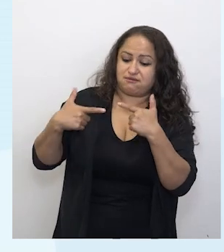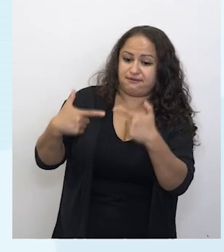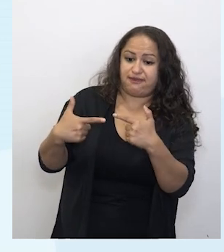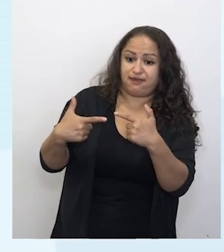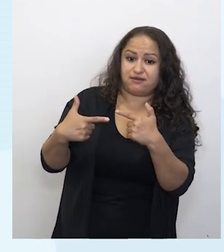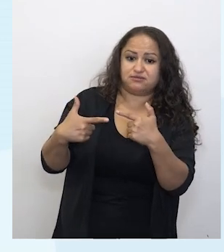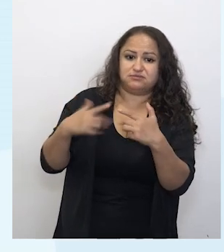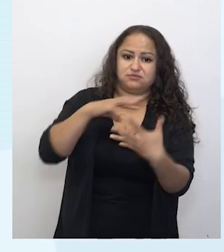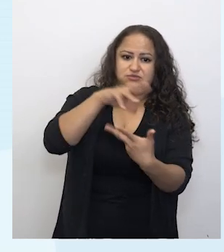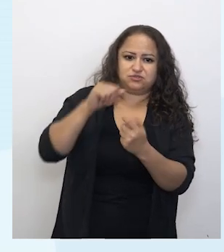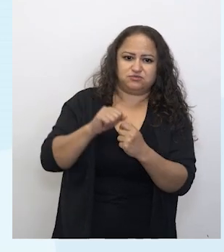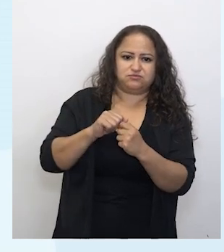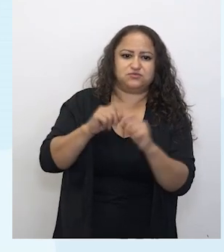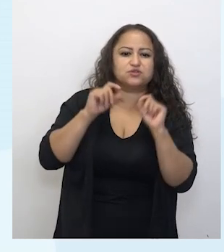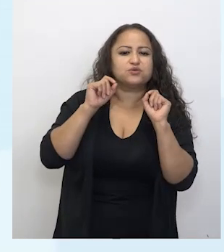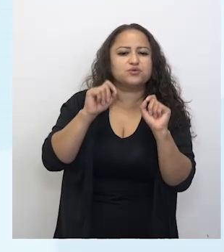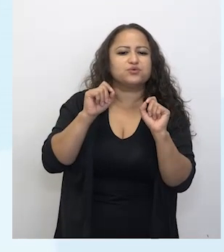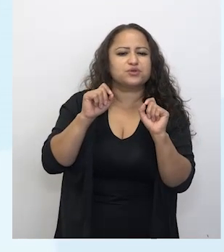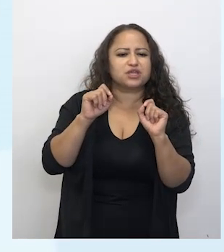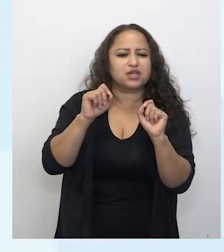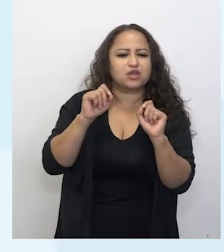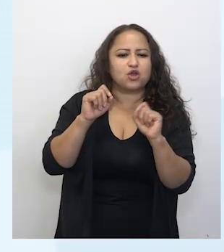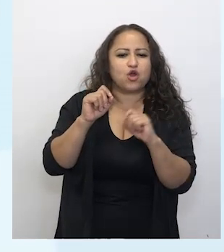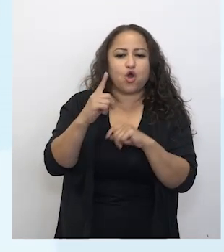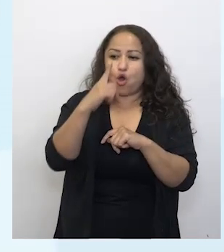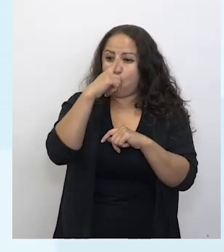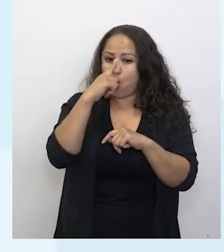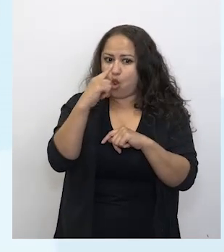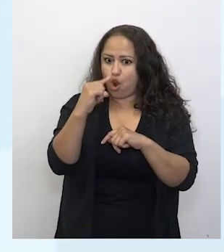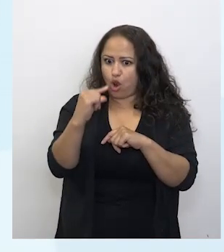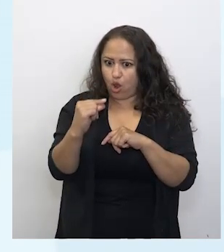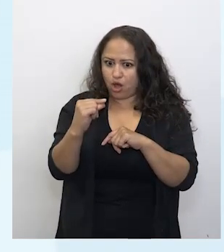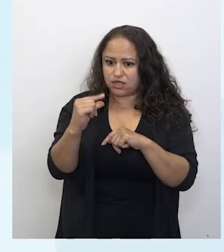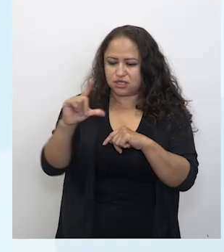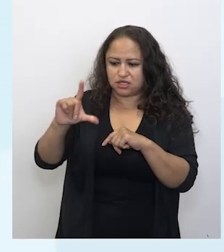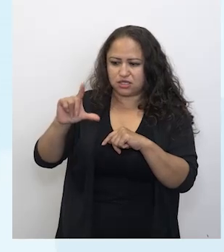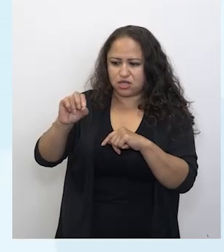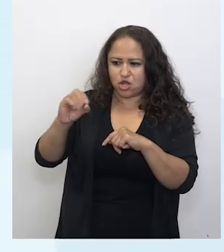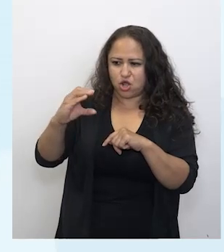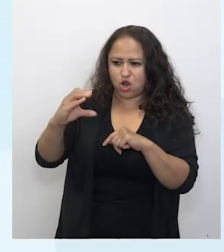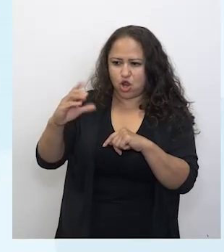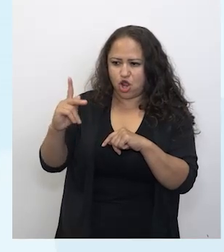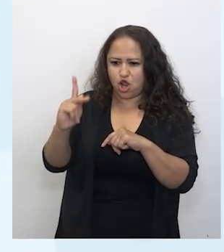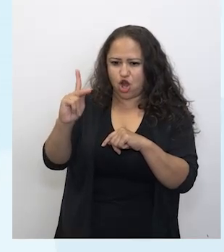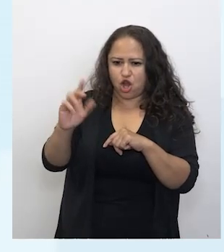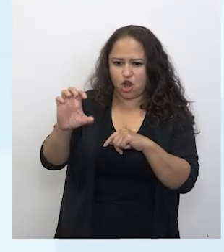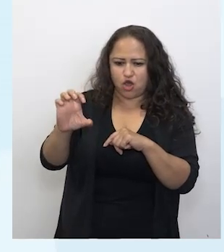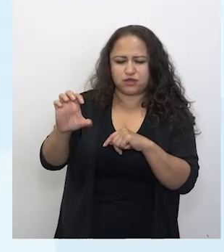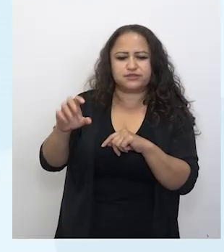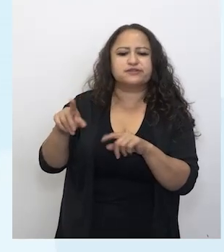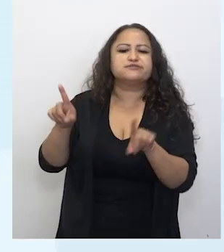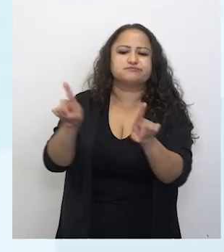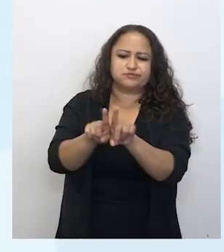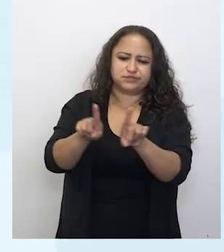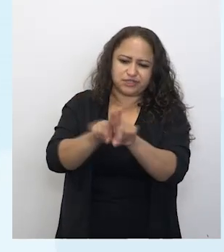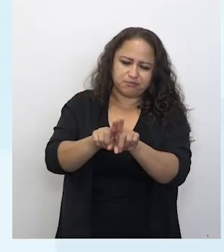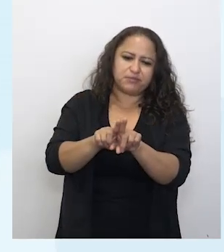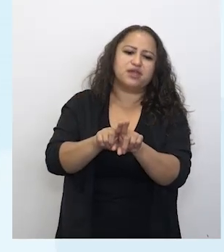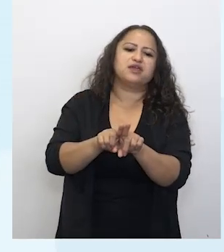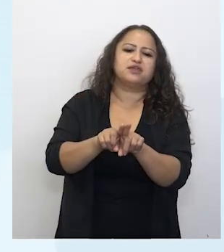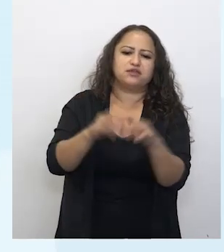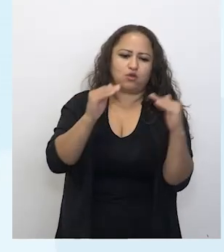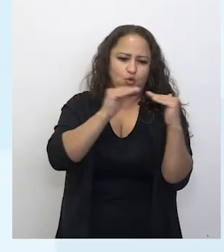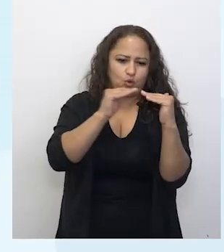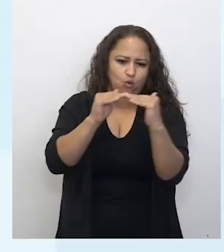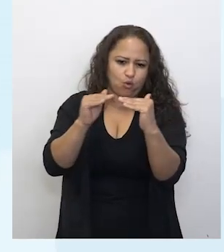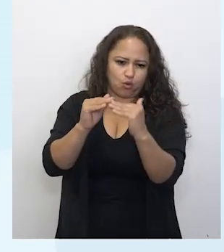Bom, o John Locke, por sua vez, ele também concorda que é necessário haver um contrato social, né? E que